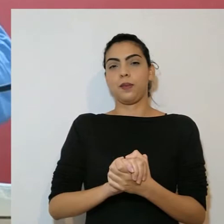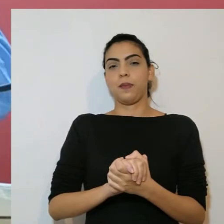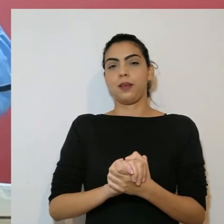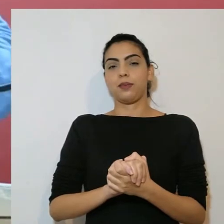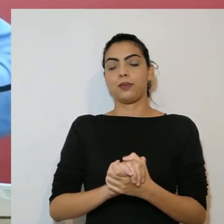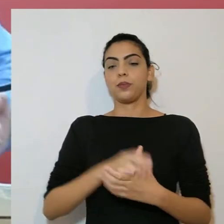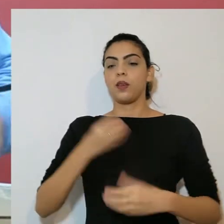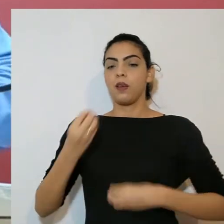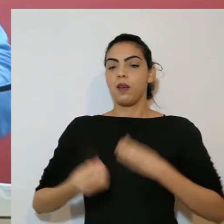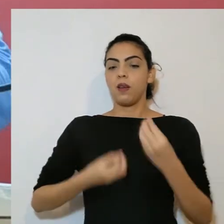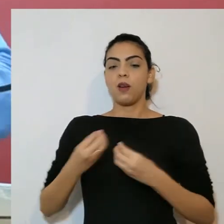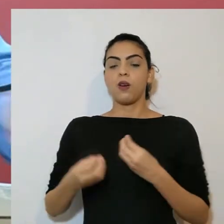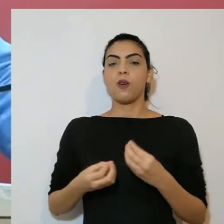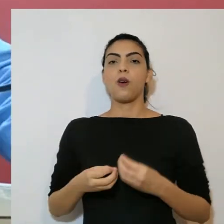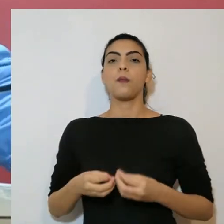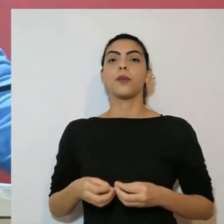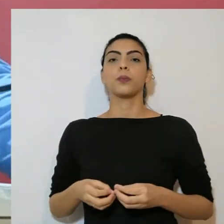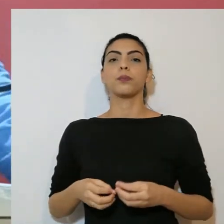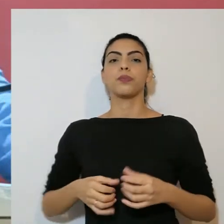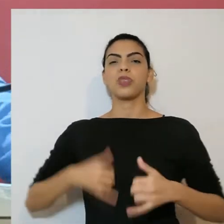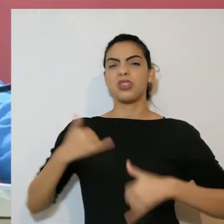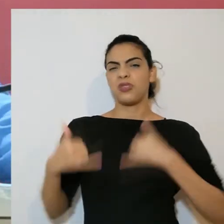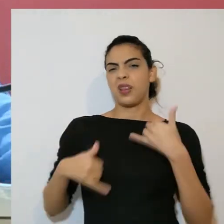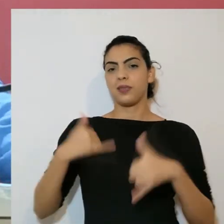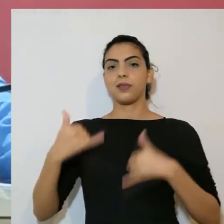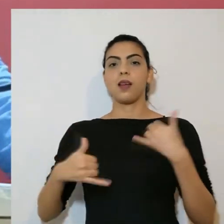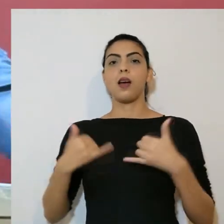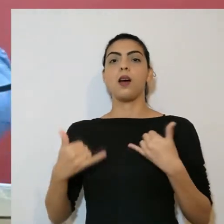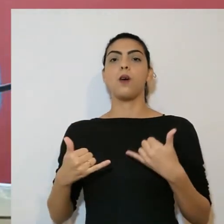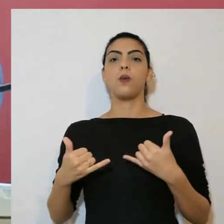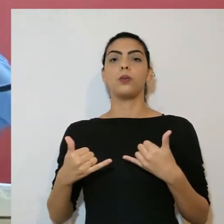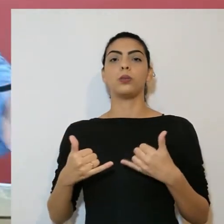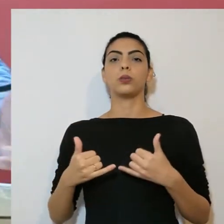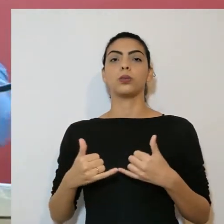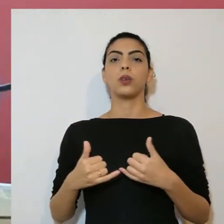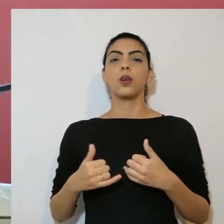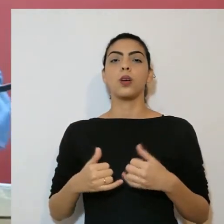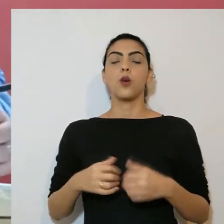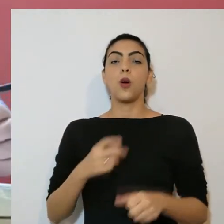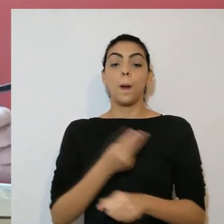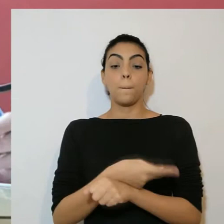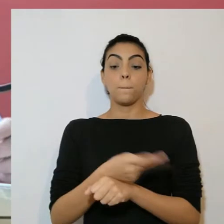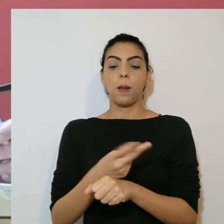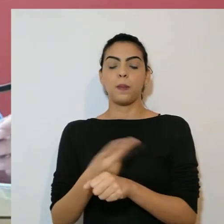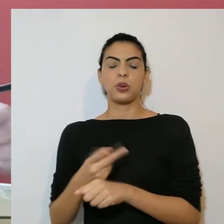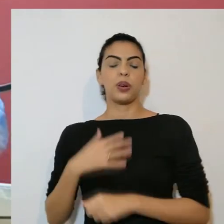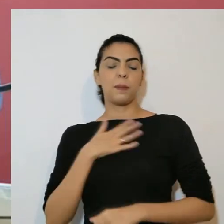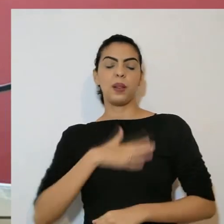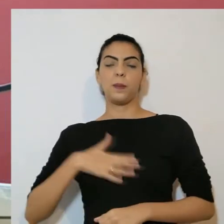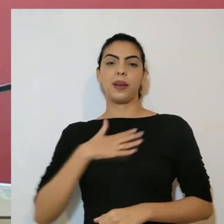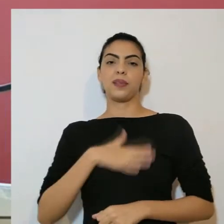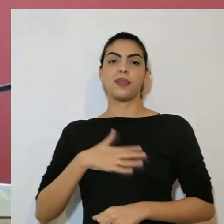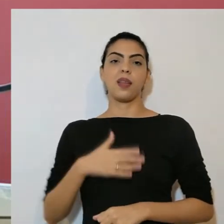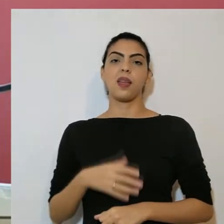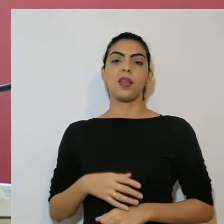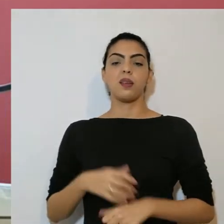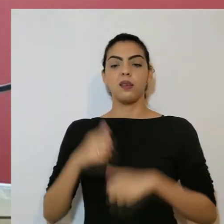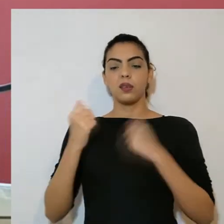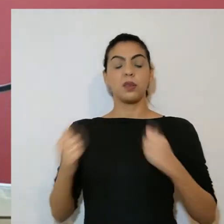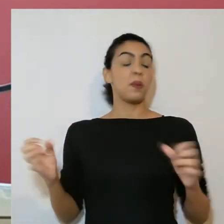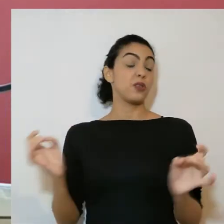divertimento, simplesmente a busca pelo prazer, ou uma coisa que pode dar certo ou não, como algo